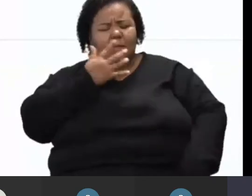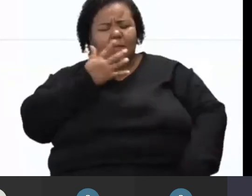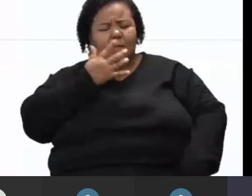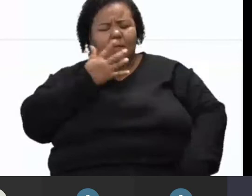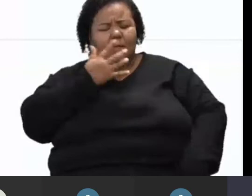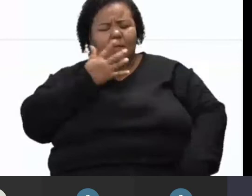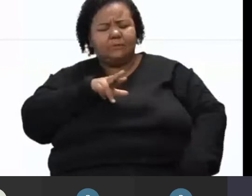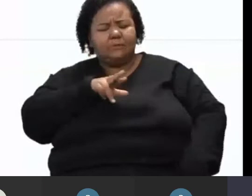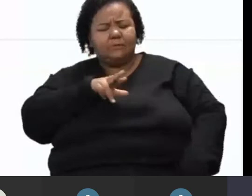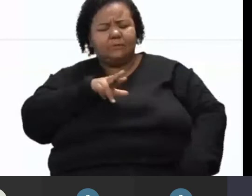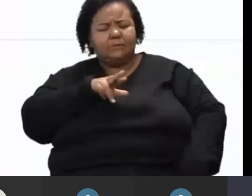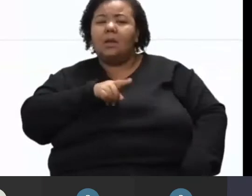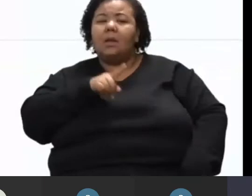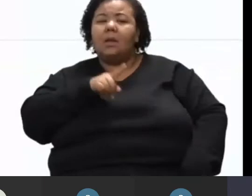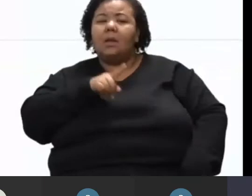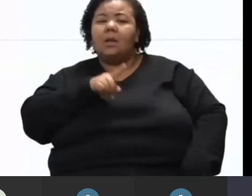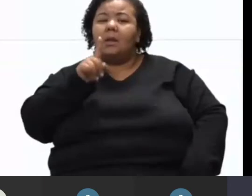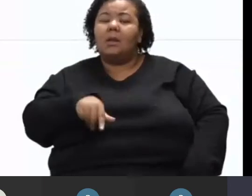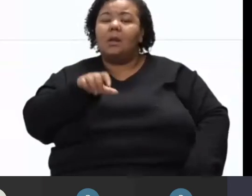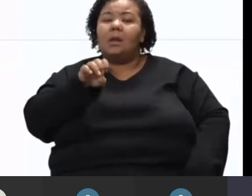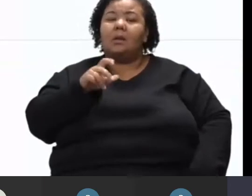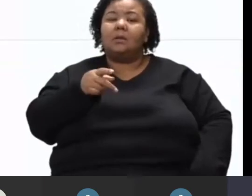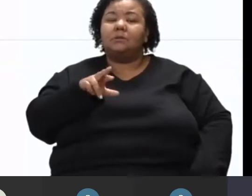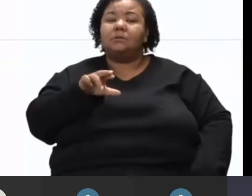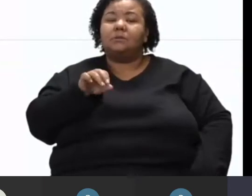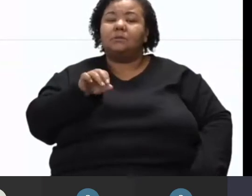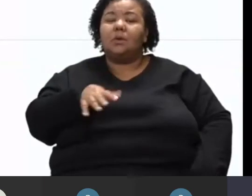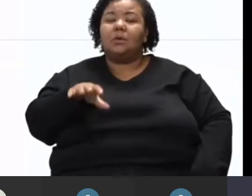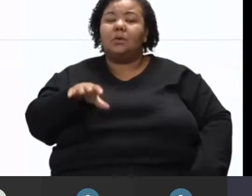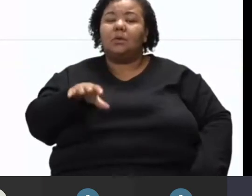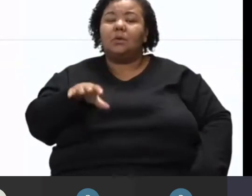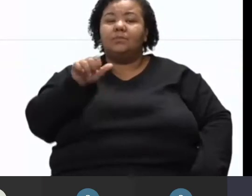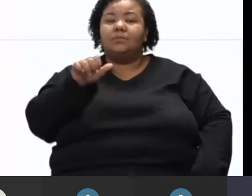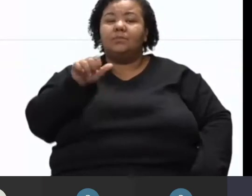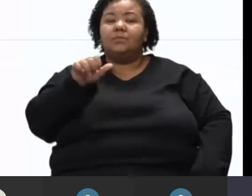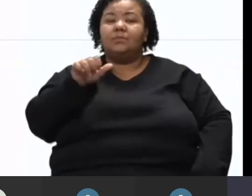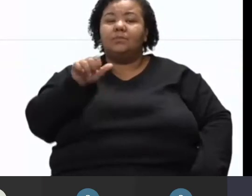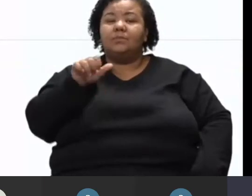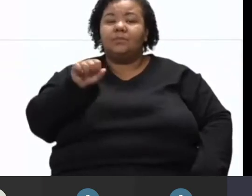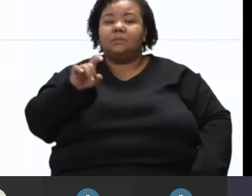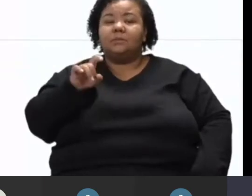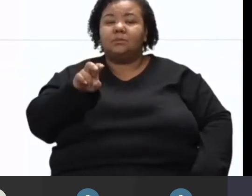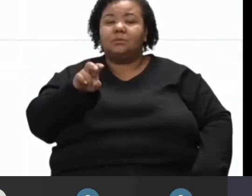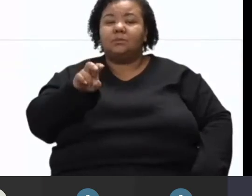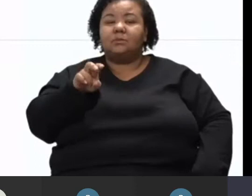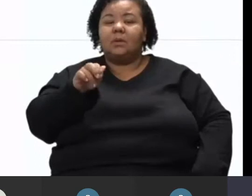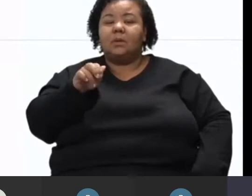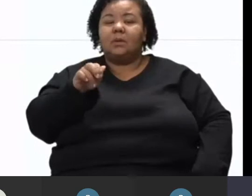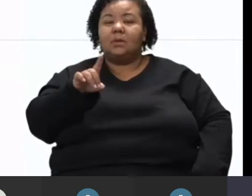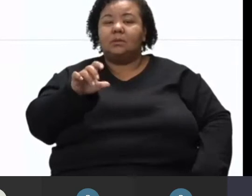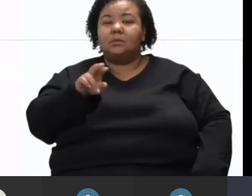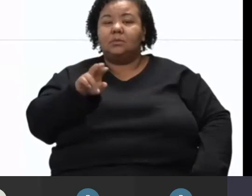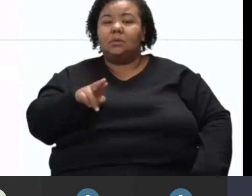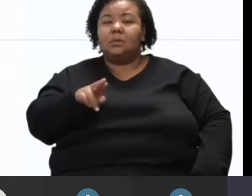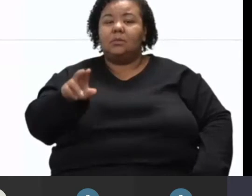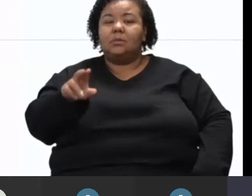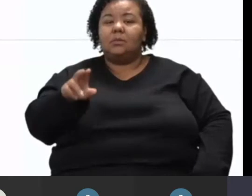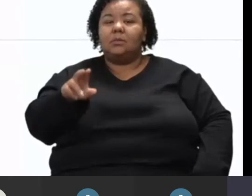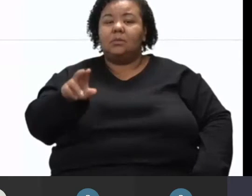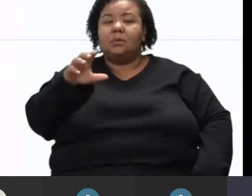laranja? É o esporo assexuado da célula fúngica. E aquele esporo é chamado de